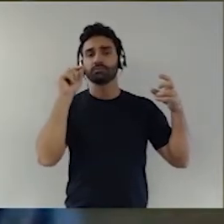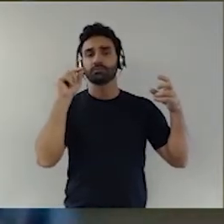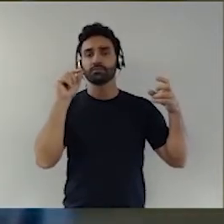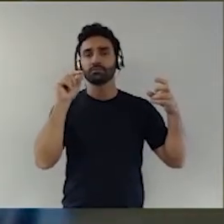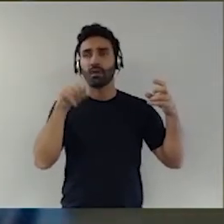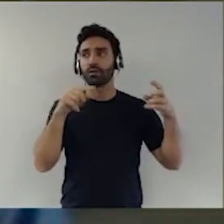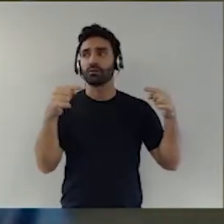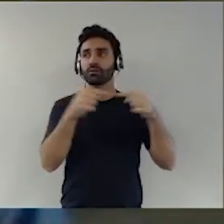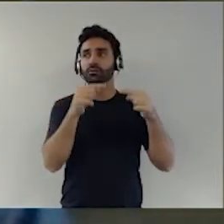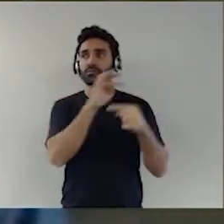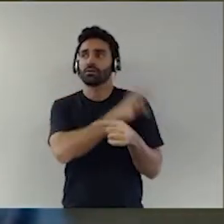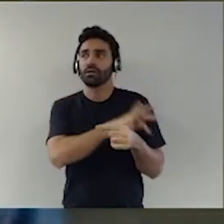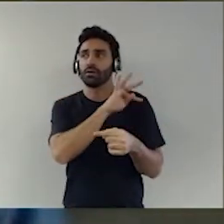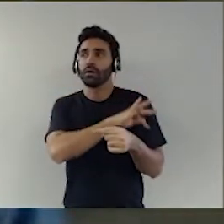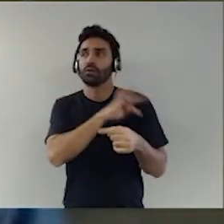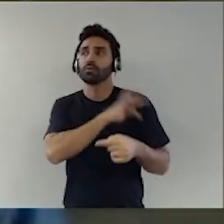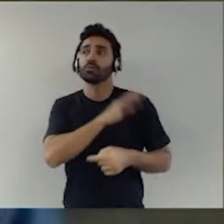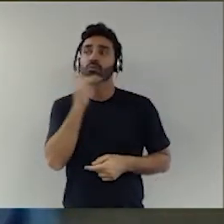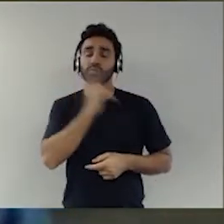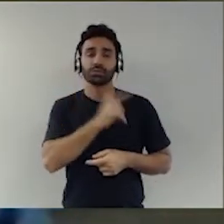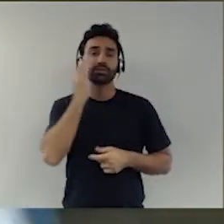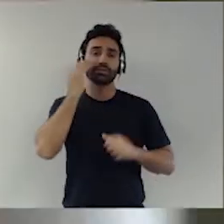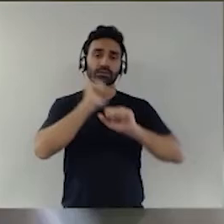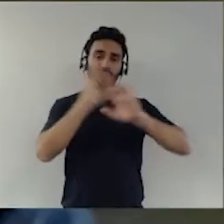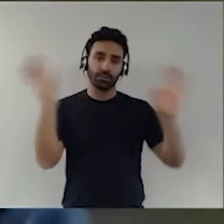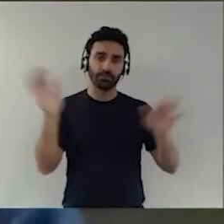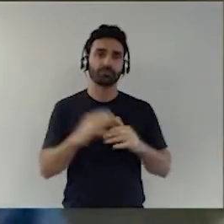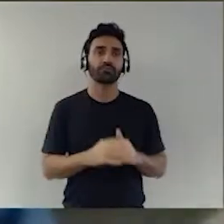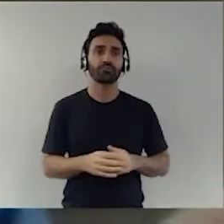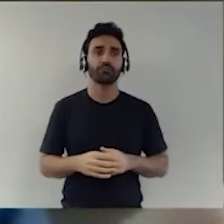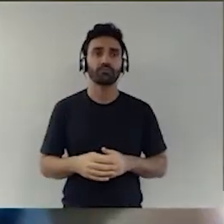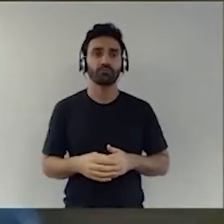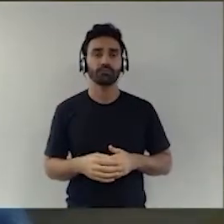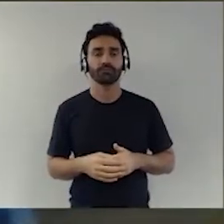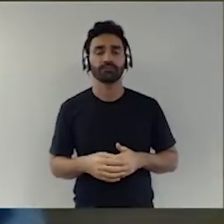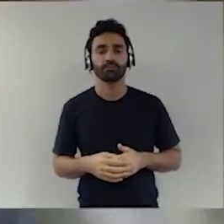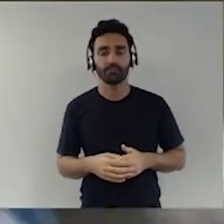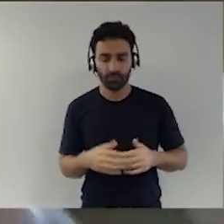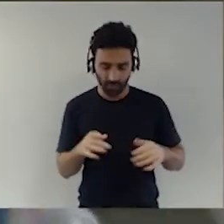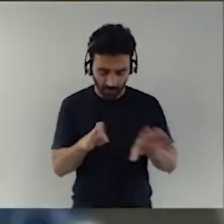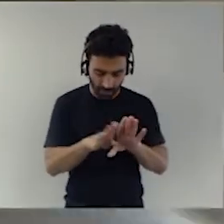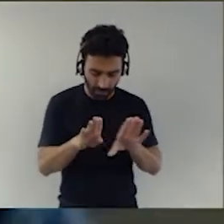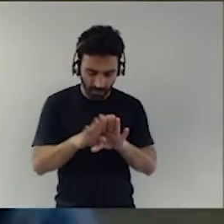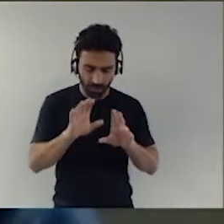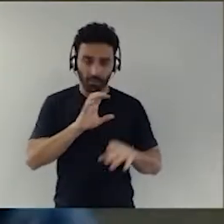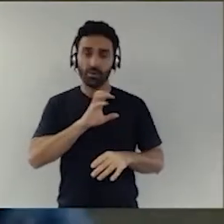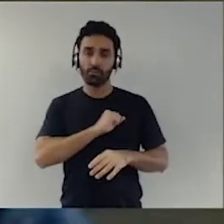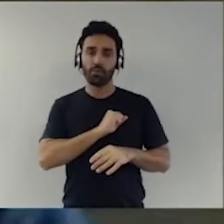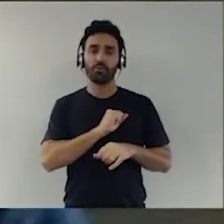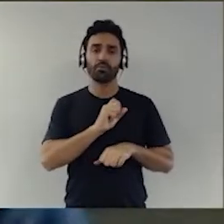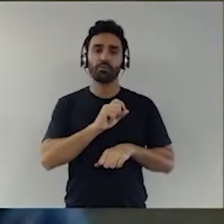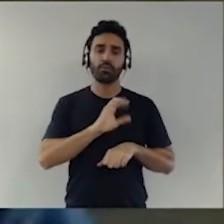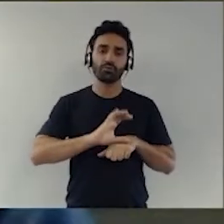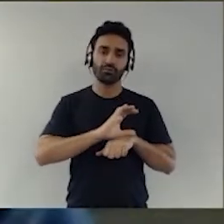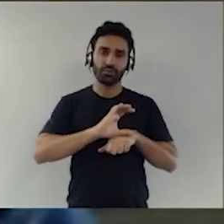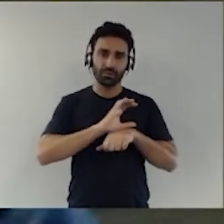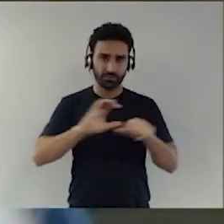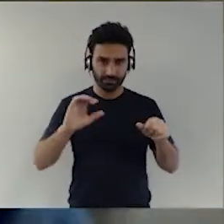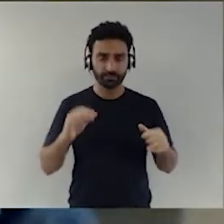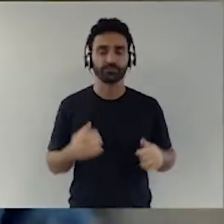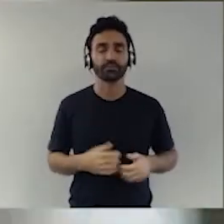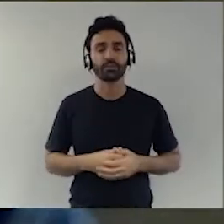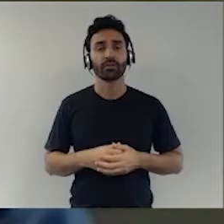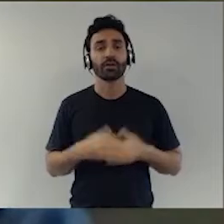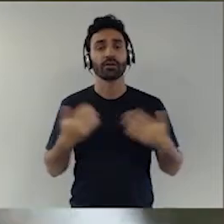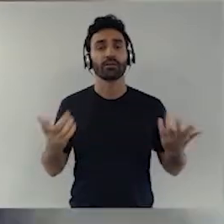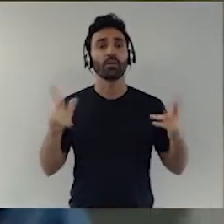técnico para interpretá-la, né? E mais do que o olhar técnico, o amor pela nossa Constituição. Né? Como